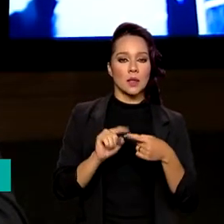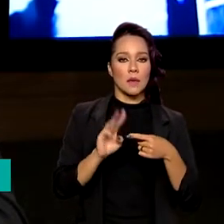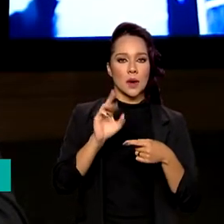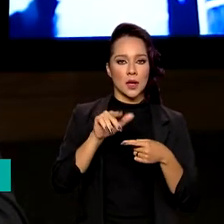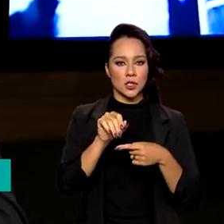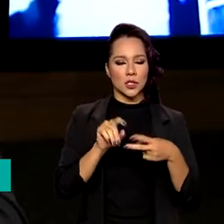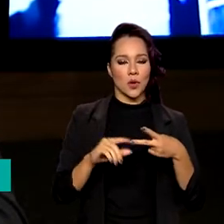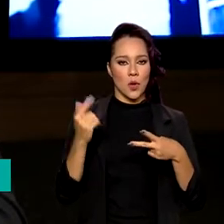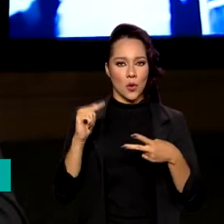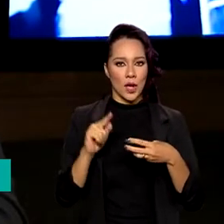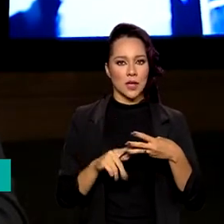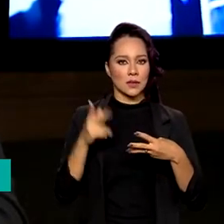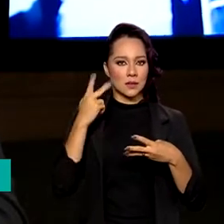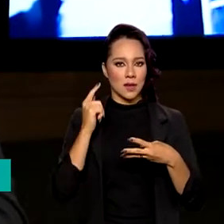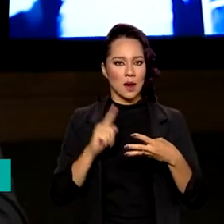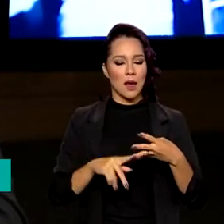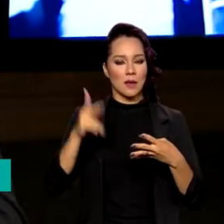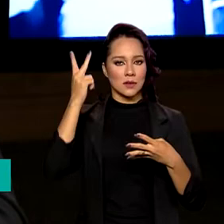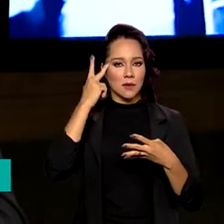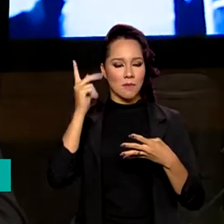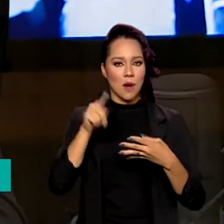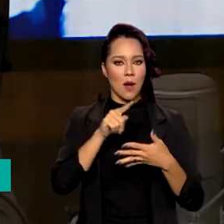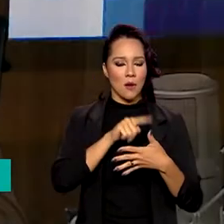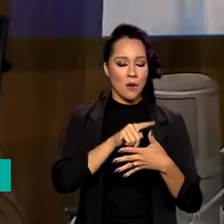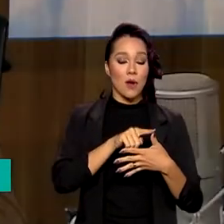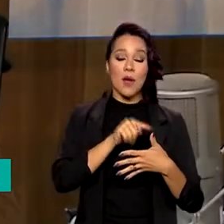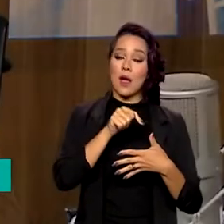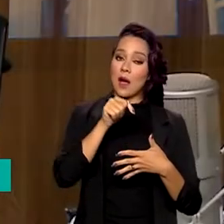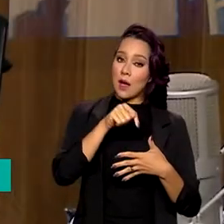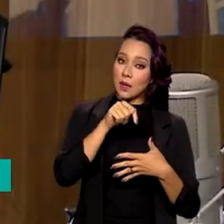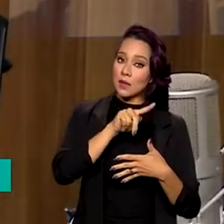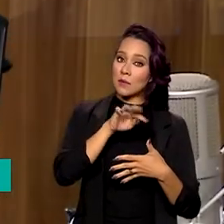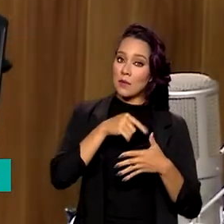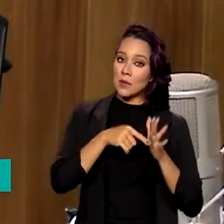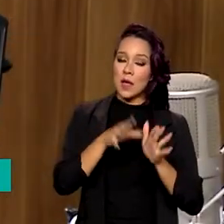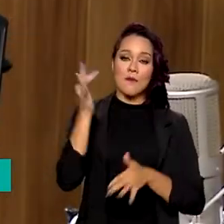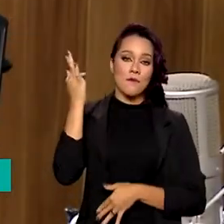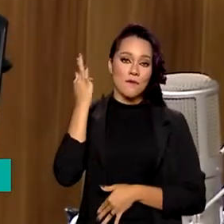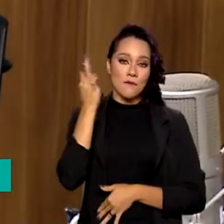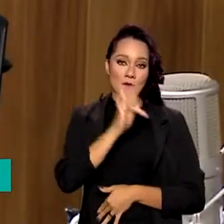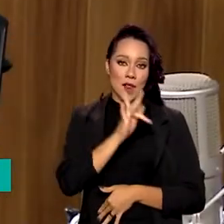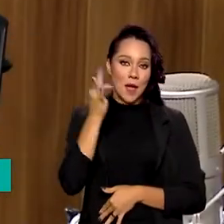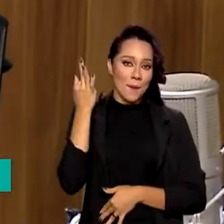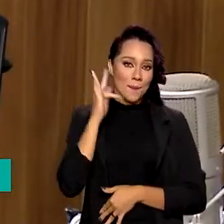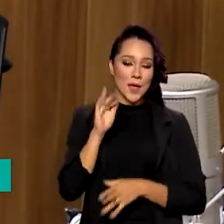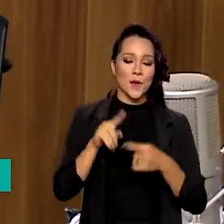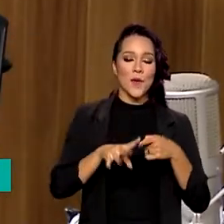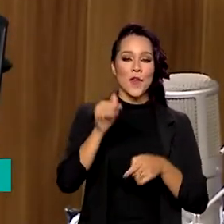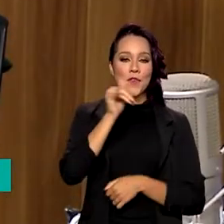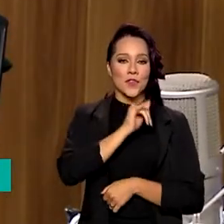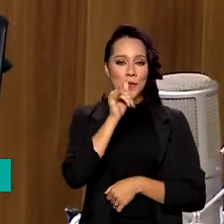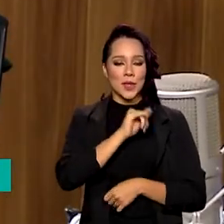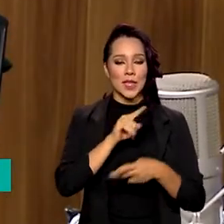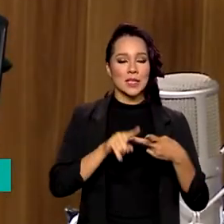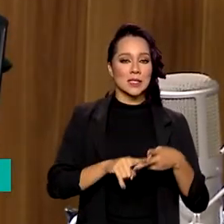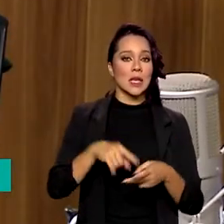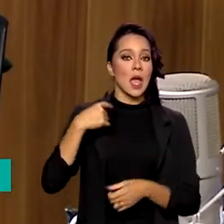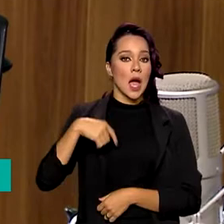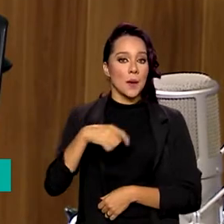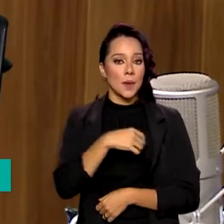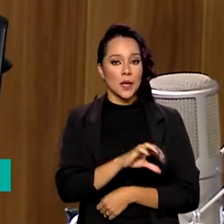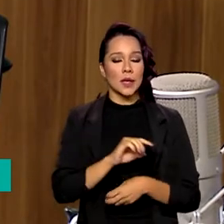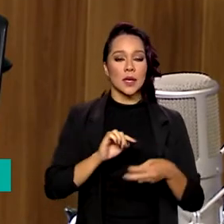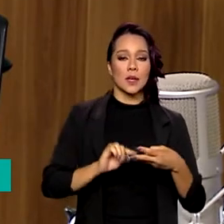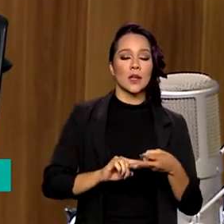e Goiás São Paulo o clássico carioca que a Rádio Nacional transmite Flamengo e Fluminense América Mineiro e Corinthians